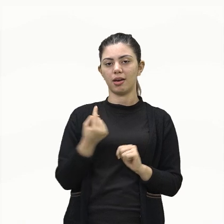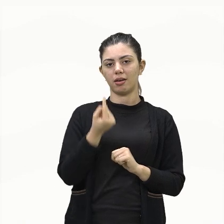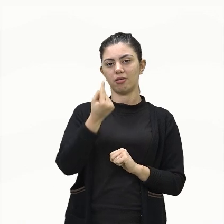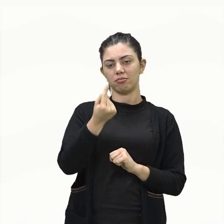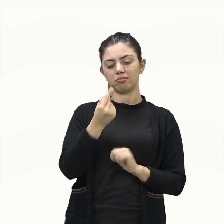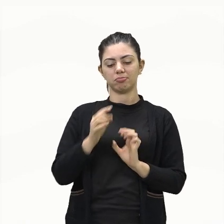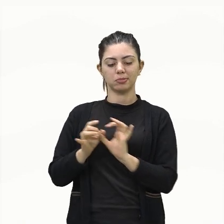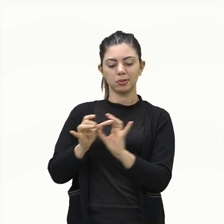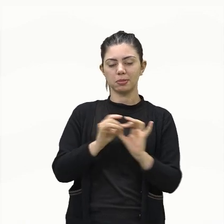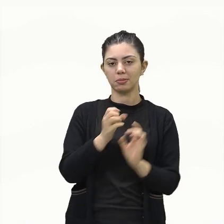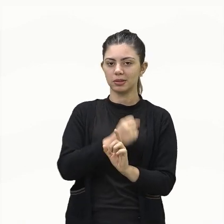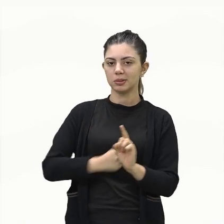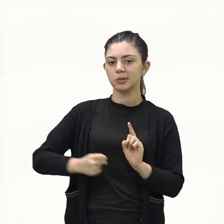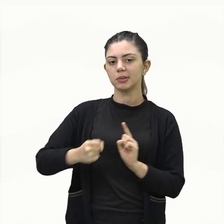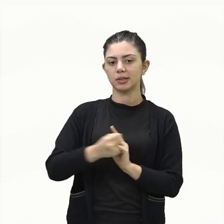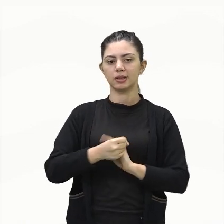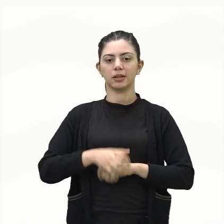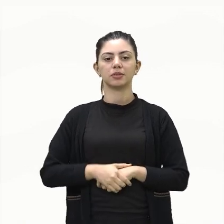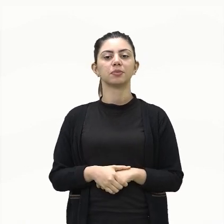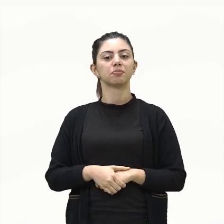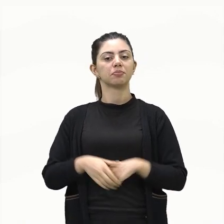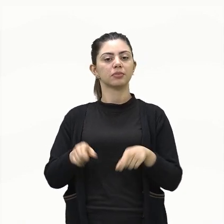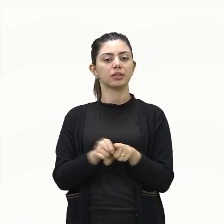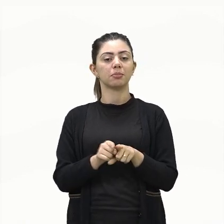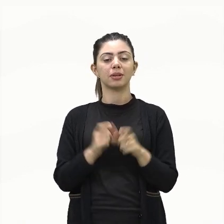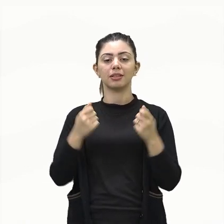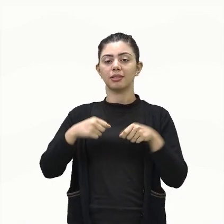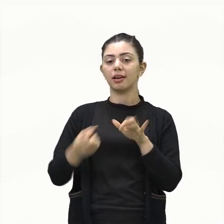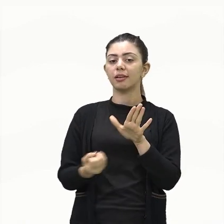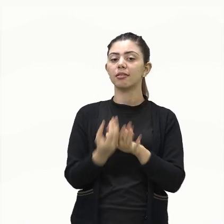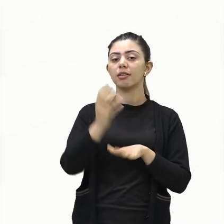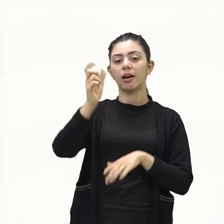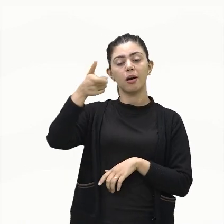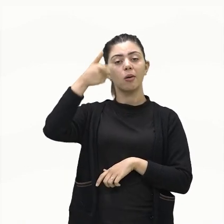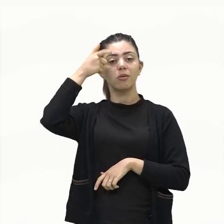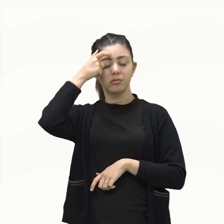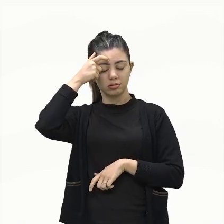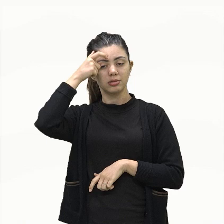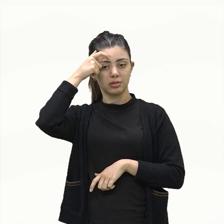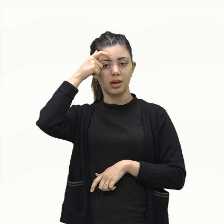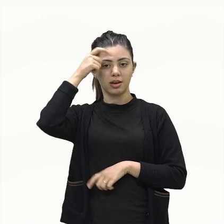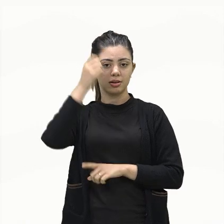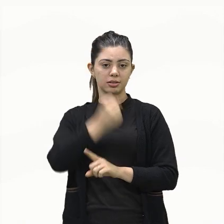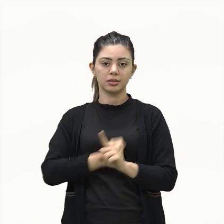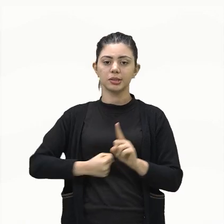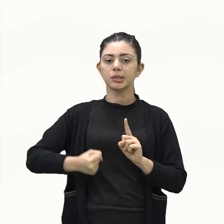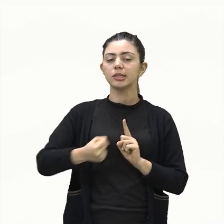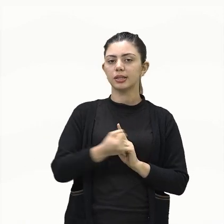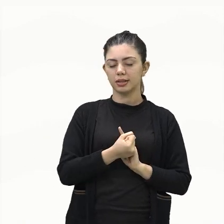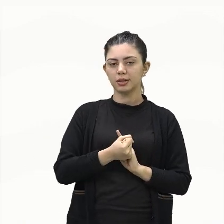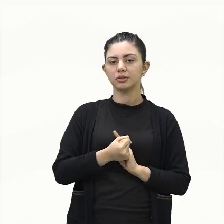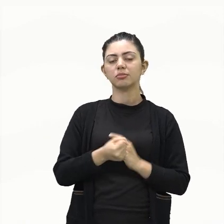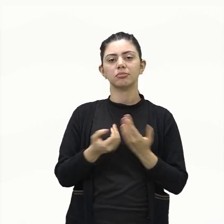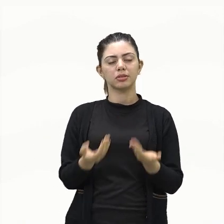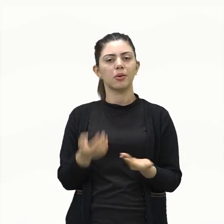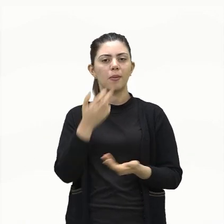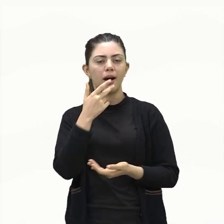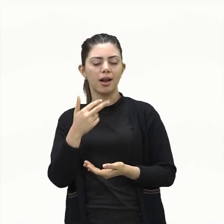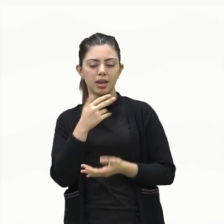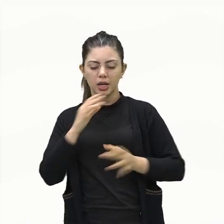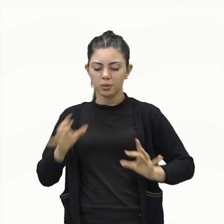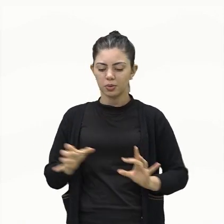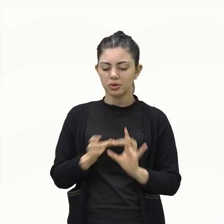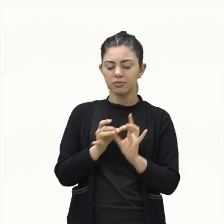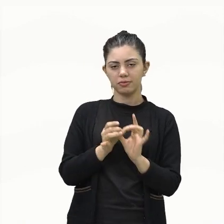Fator de unificação e criador de consciência nacional. A língua, turma, ela unifica, tá bom? Tanto é que alguns países que